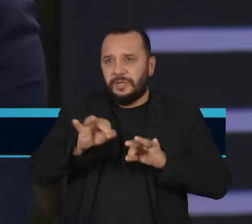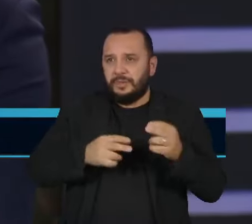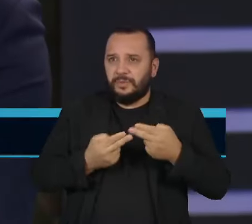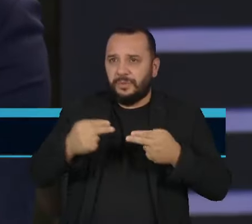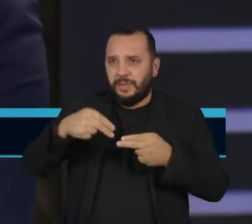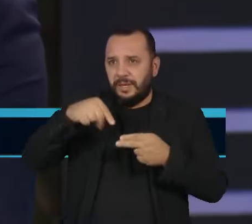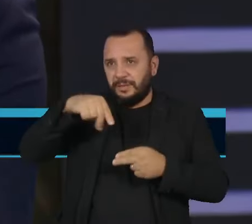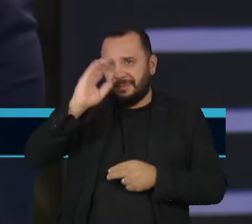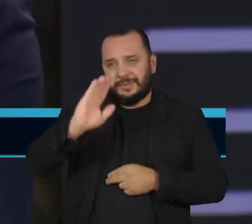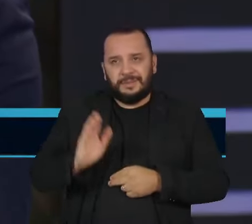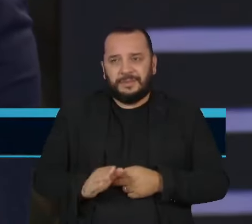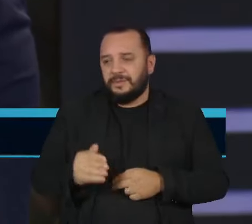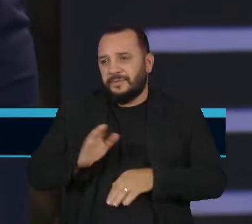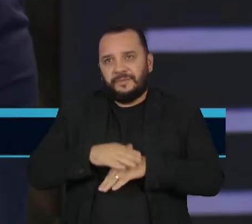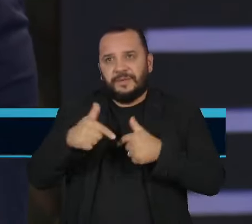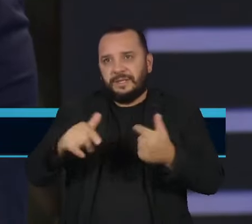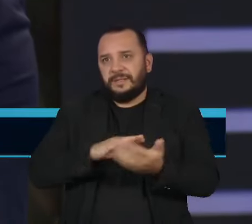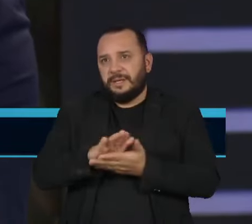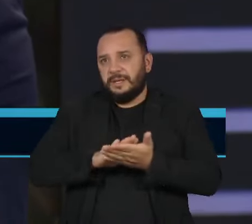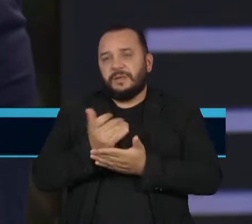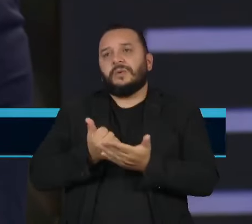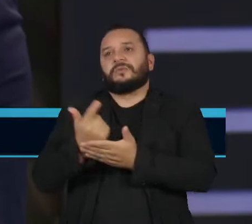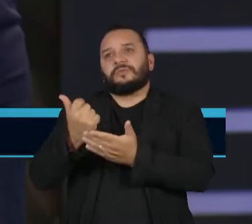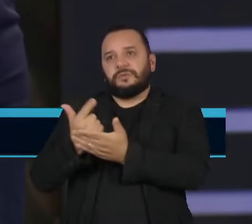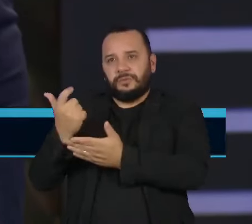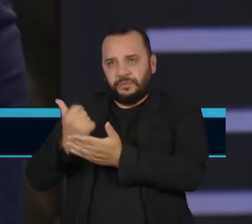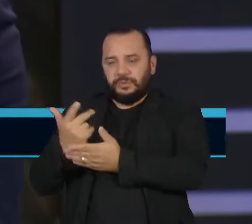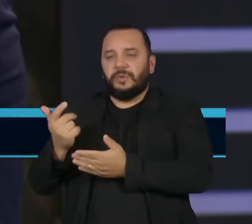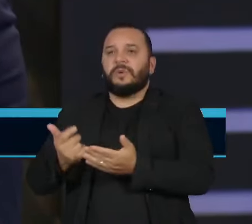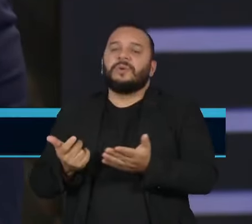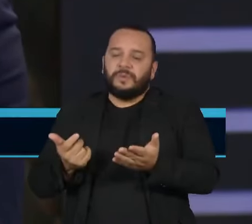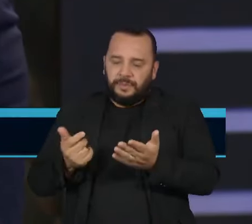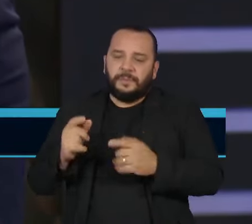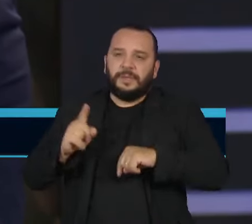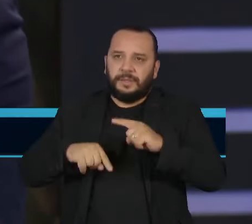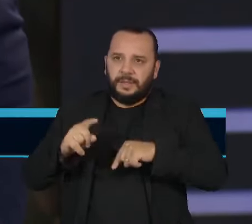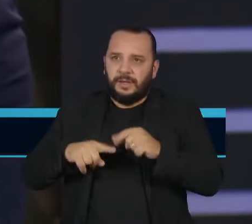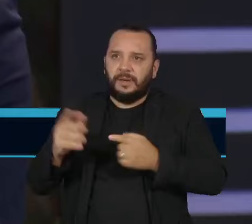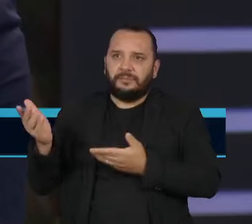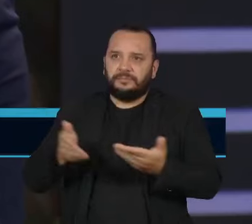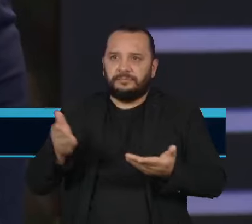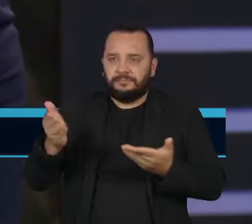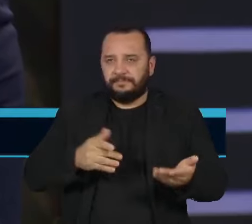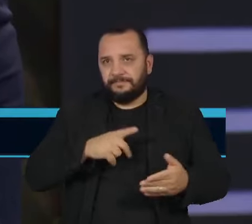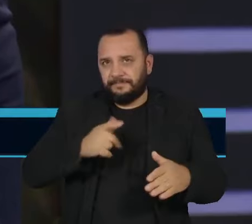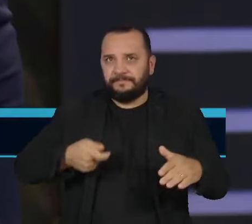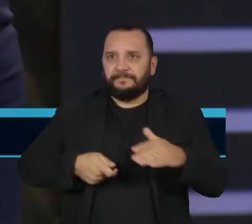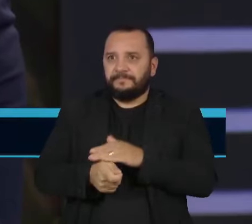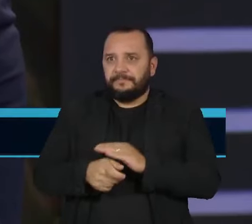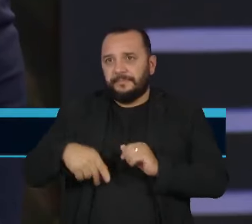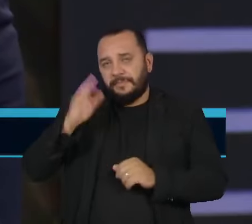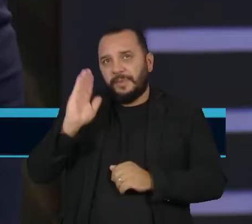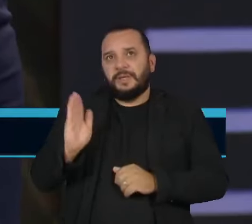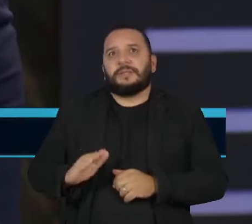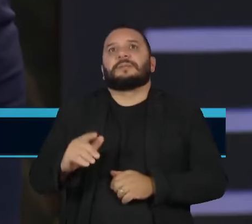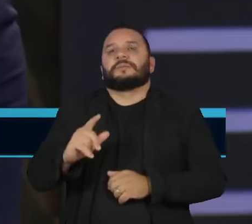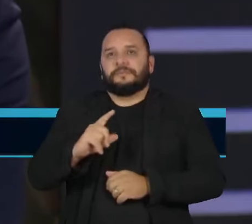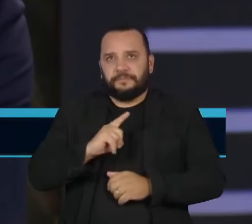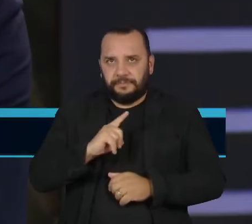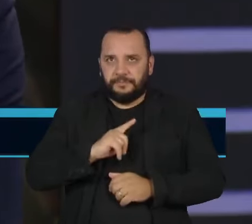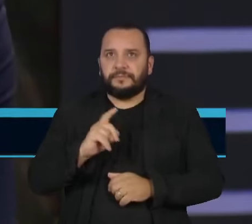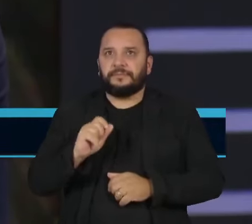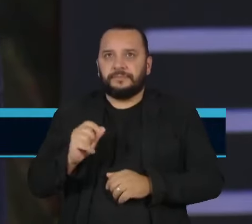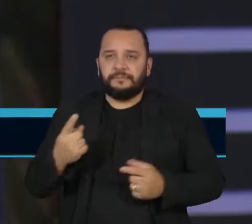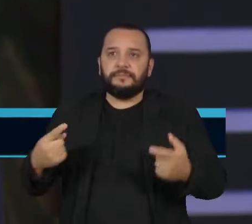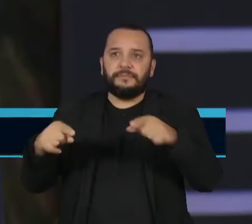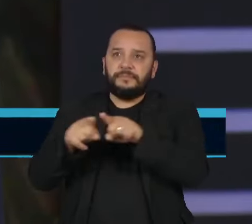se fez, continuou comprando equipamentos, continuou assinando financiamentos para essas usinas. O Brasil deve, inclusive, financiamentos internacionais para